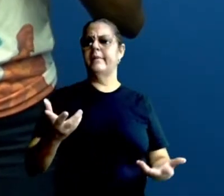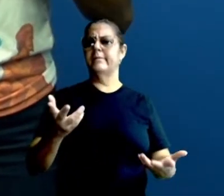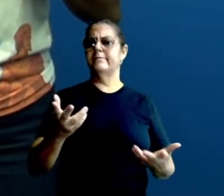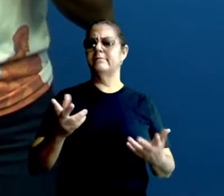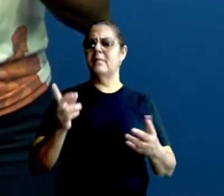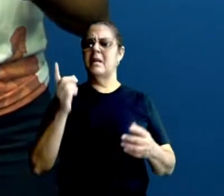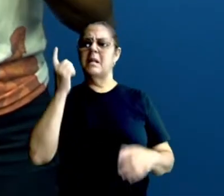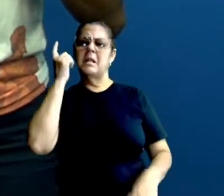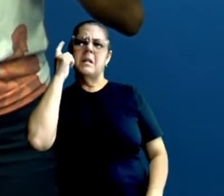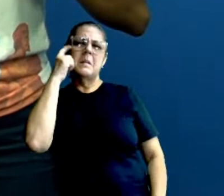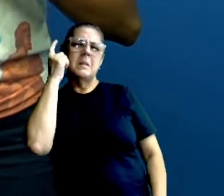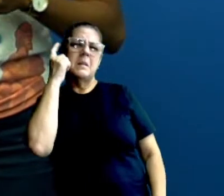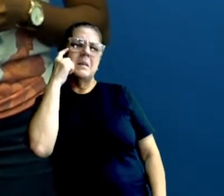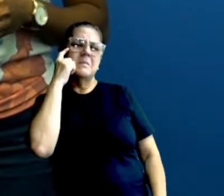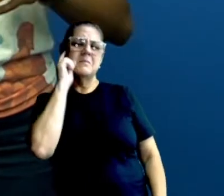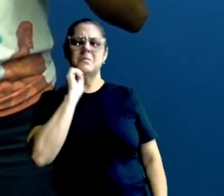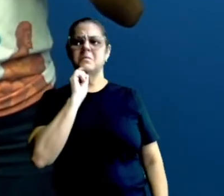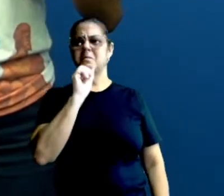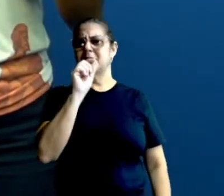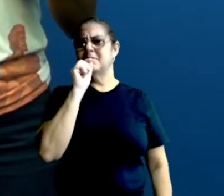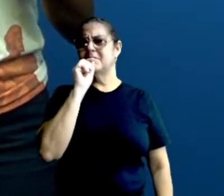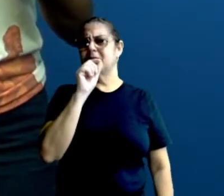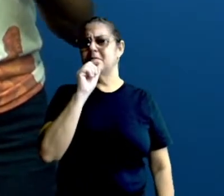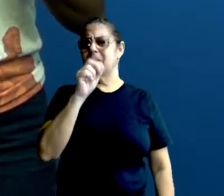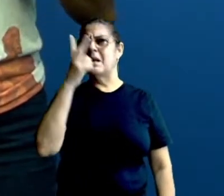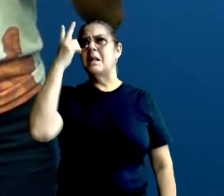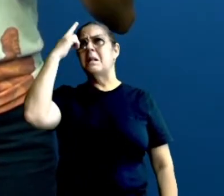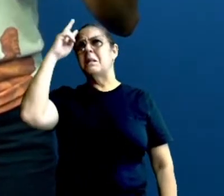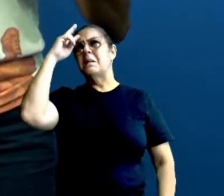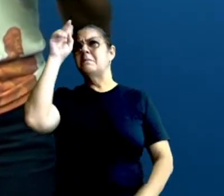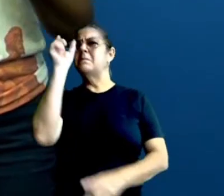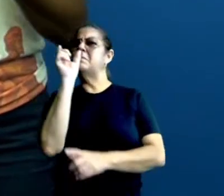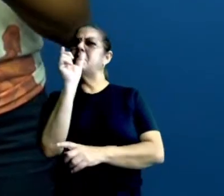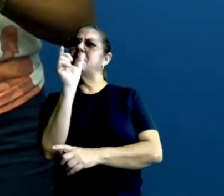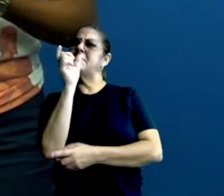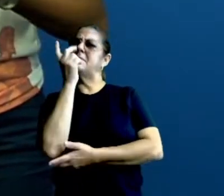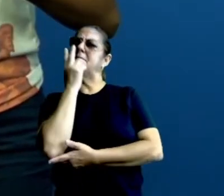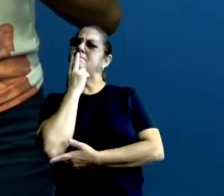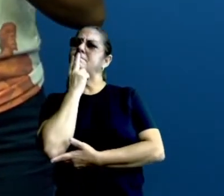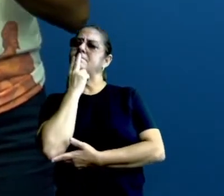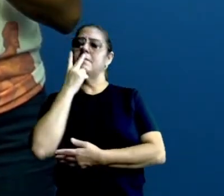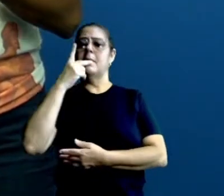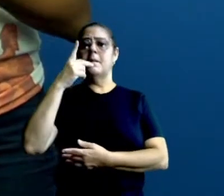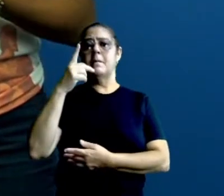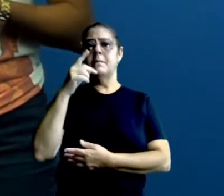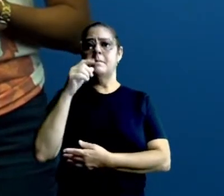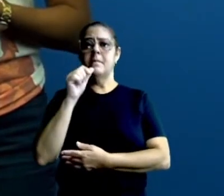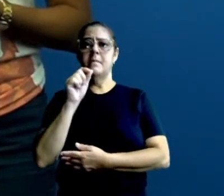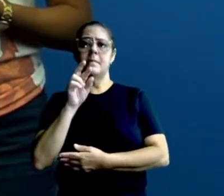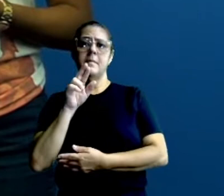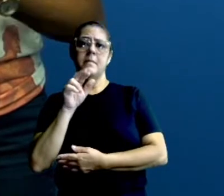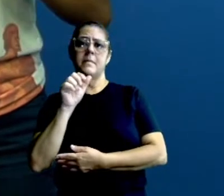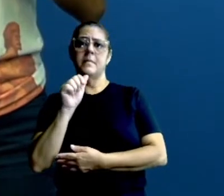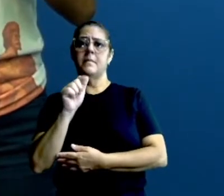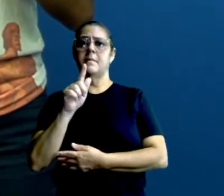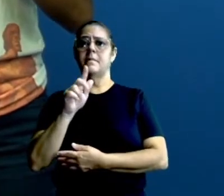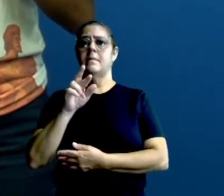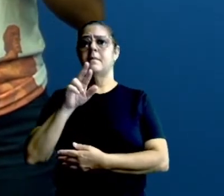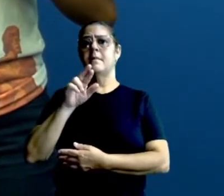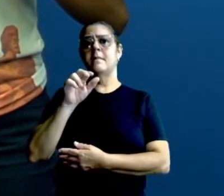palavrinha O que que você pensa em casa o que é que tem remédio tem essa palavra para a gravação dentro de texto